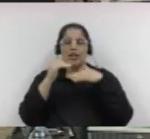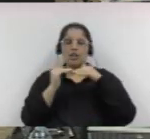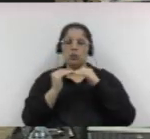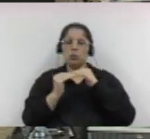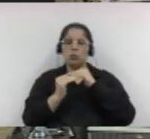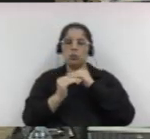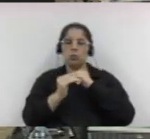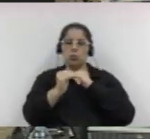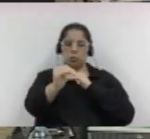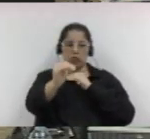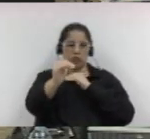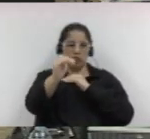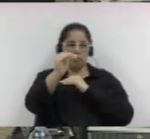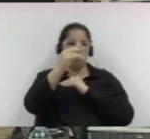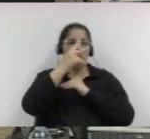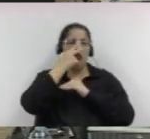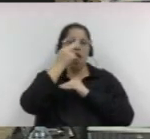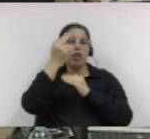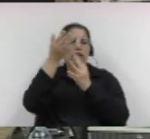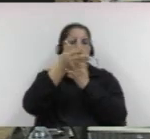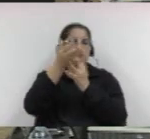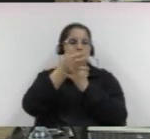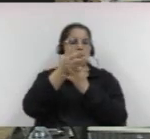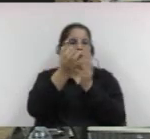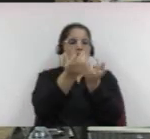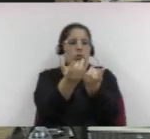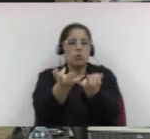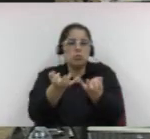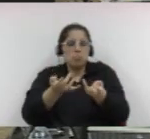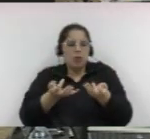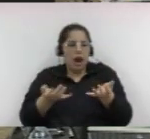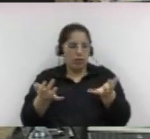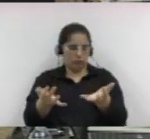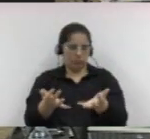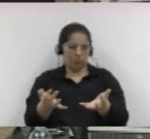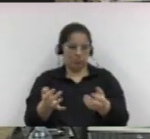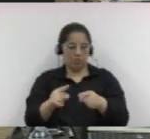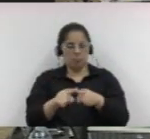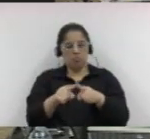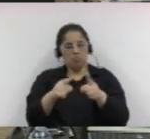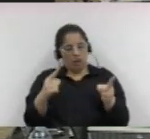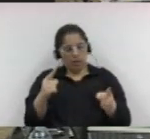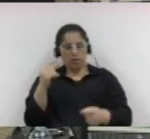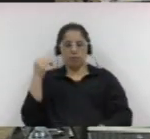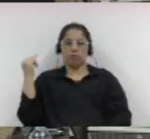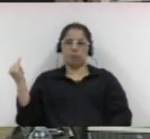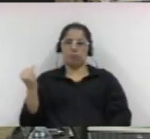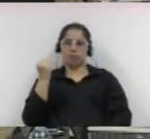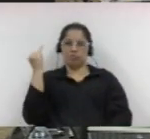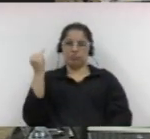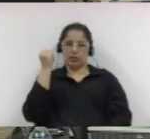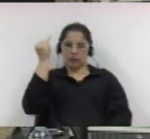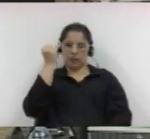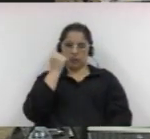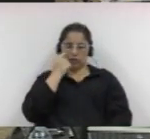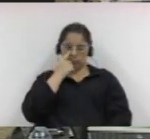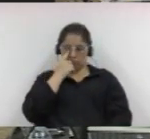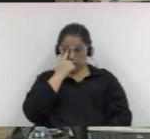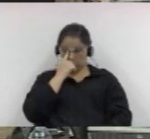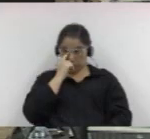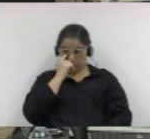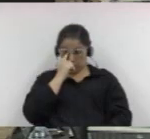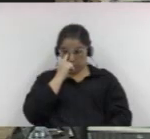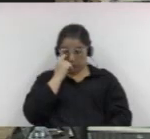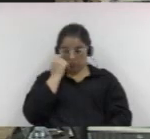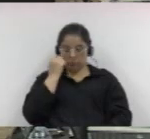lá. Mas ela é de uma importância vital para uma cidade como a nossa. Para vocês terem uma